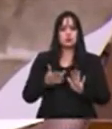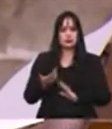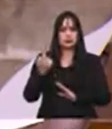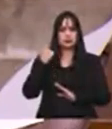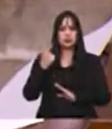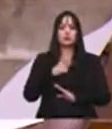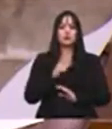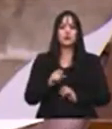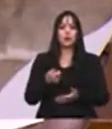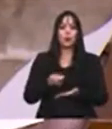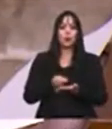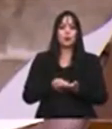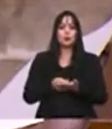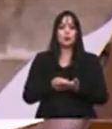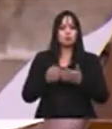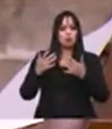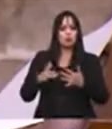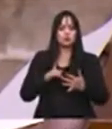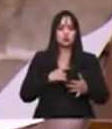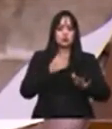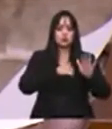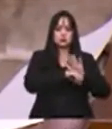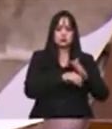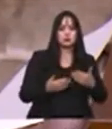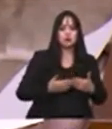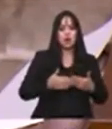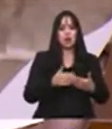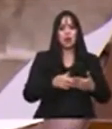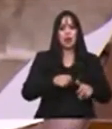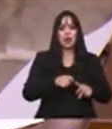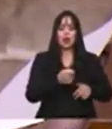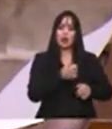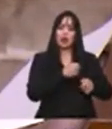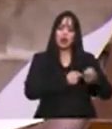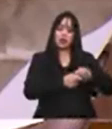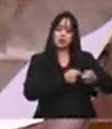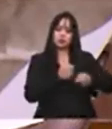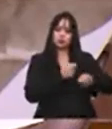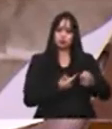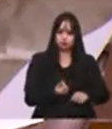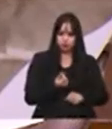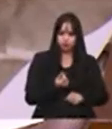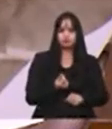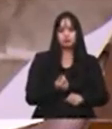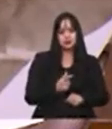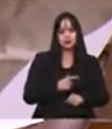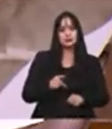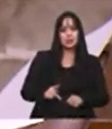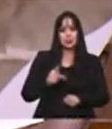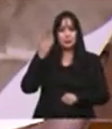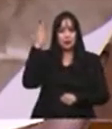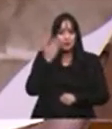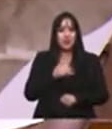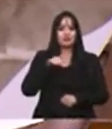antecedente, cumpre tecer considerações sobre delitos subsequentes à lavagem de capitais. Seguindo na exposição dos fatos provados na